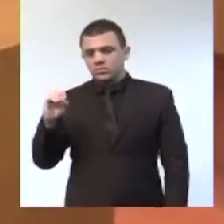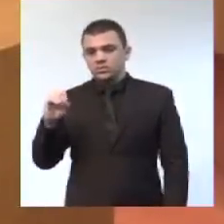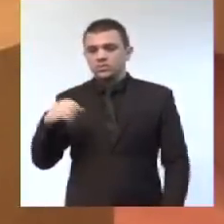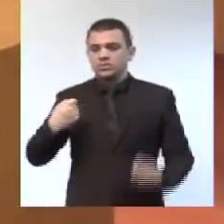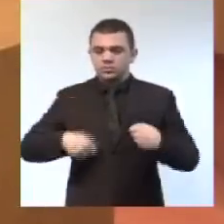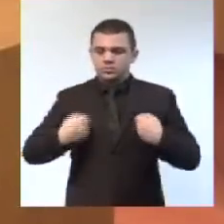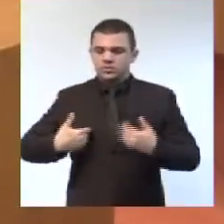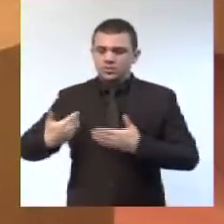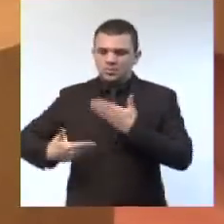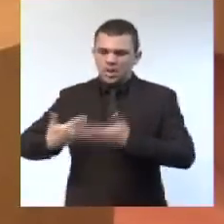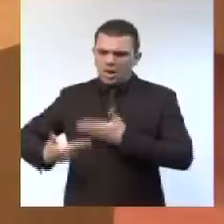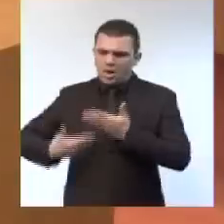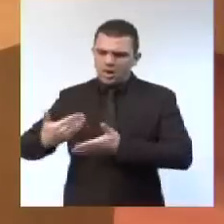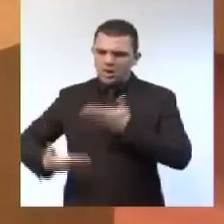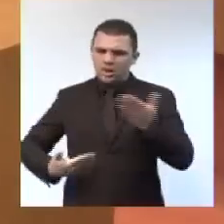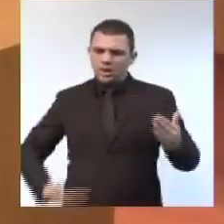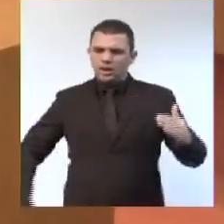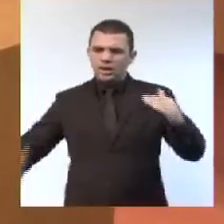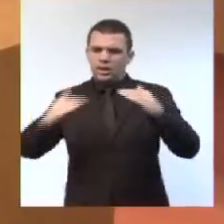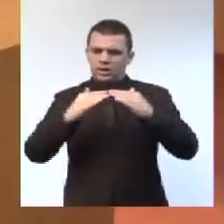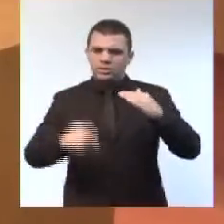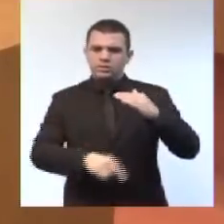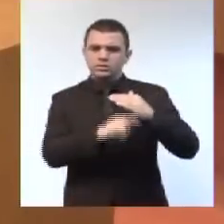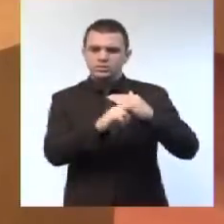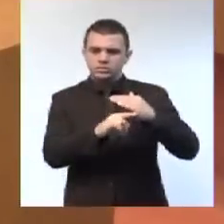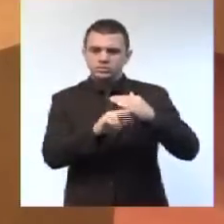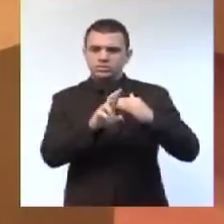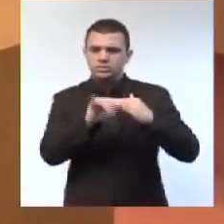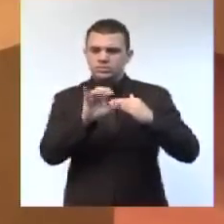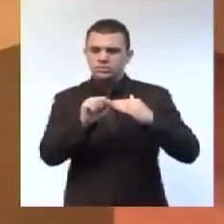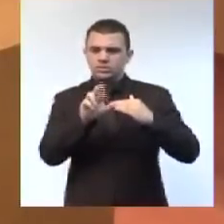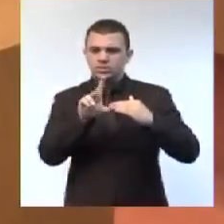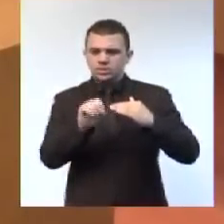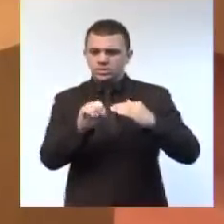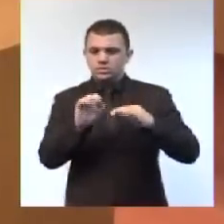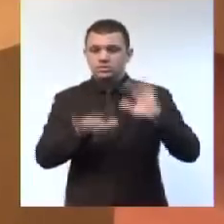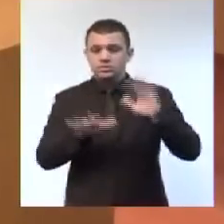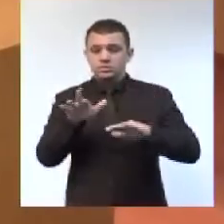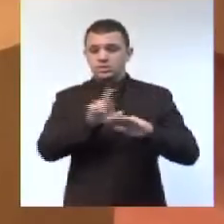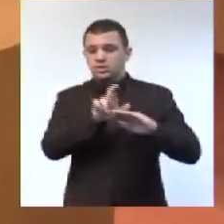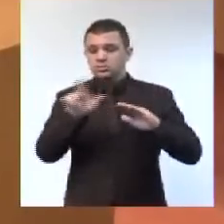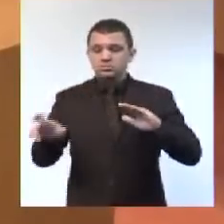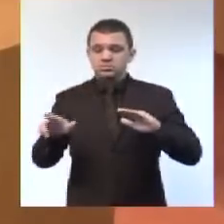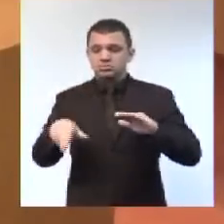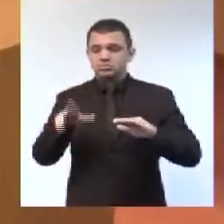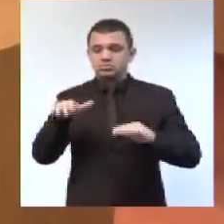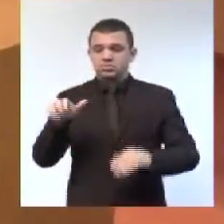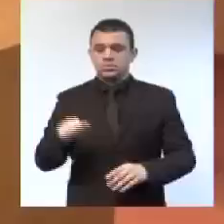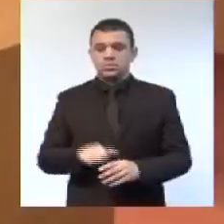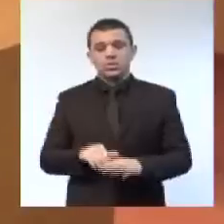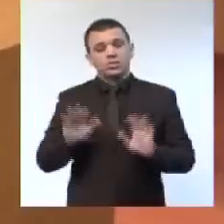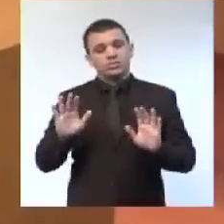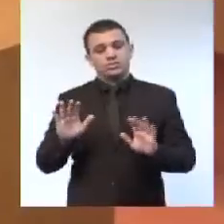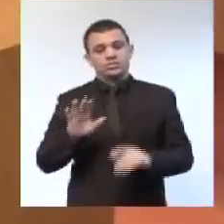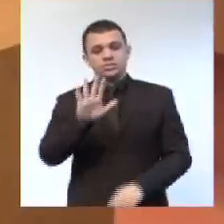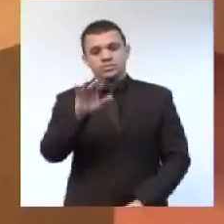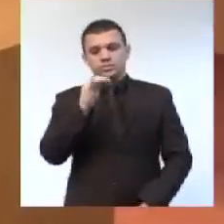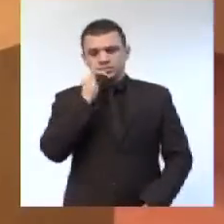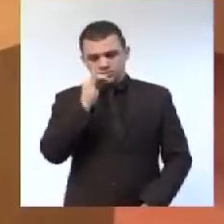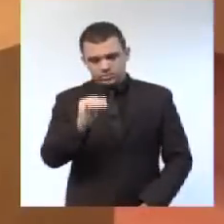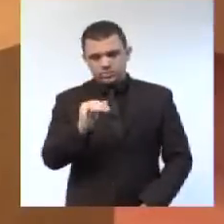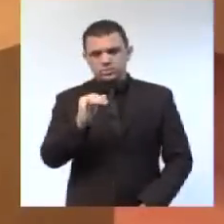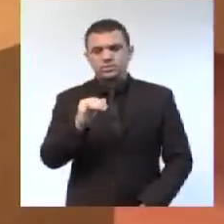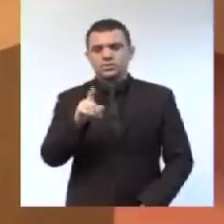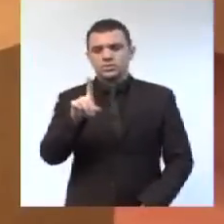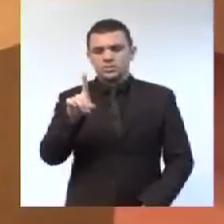Andréa, o seu pai já me respondeu no Facebook dele. Mas eu quero dizer que uma resposta do deputado Ricardo Moura, do ex-deputado Ricardo